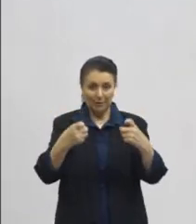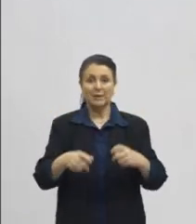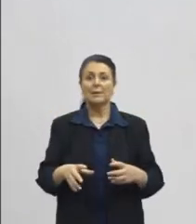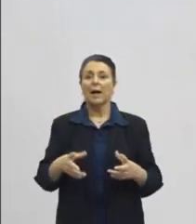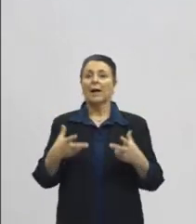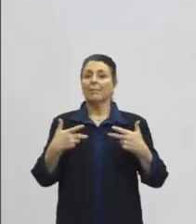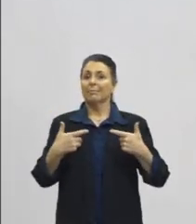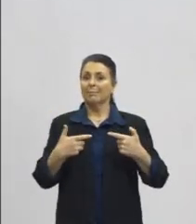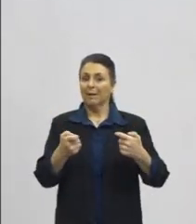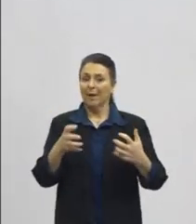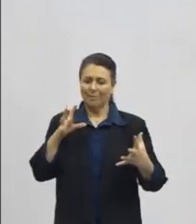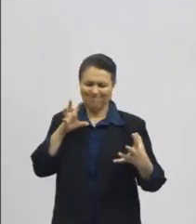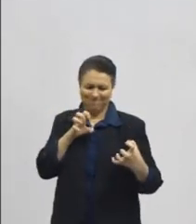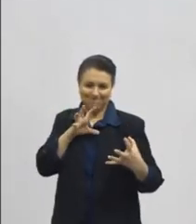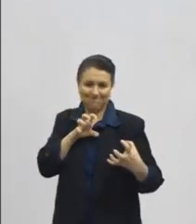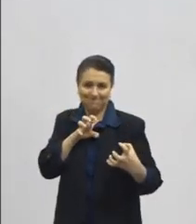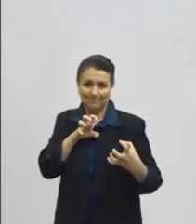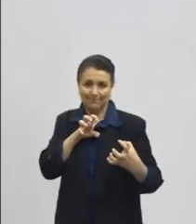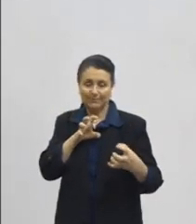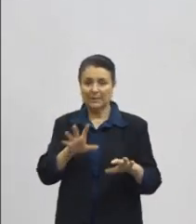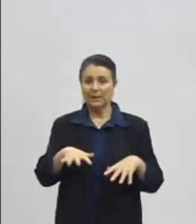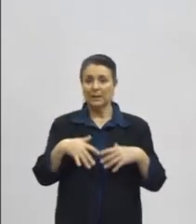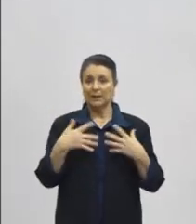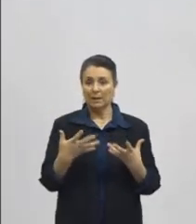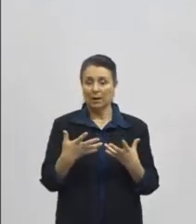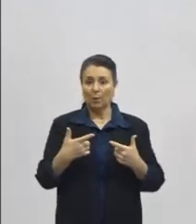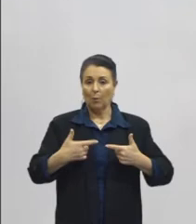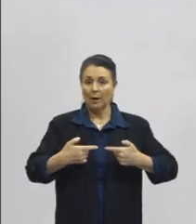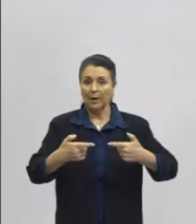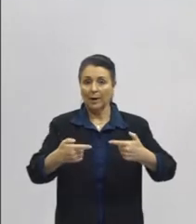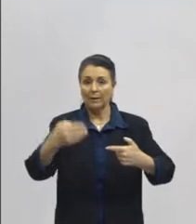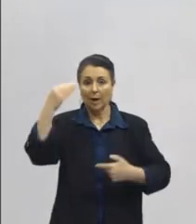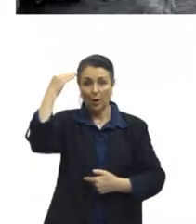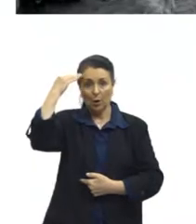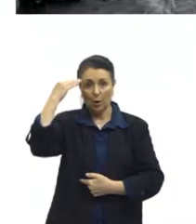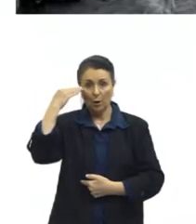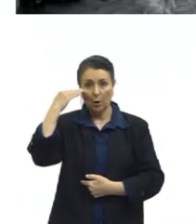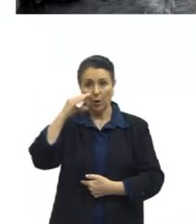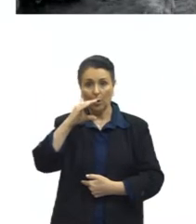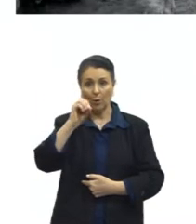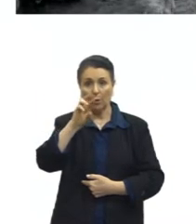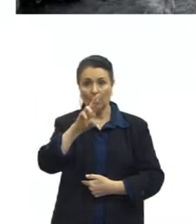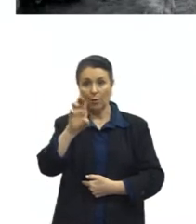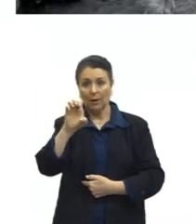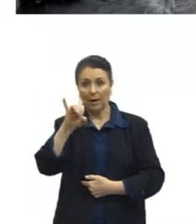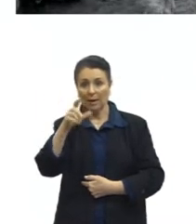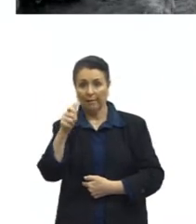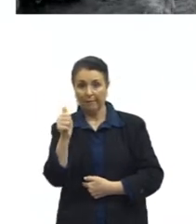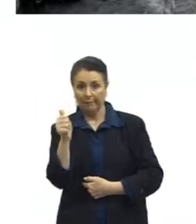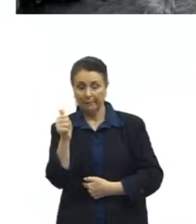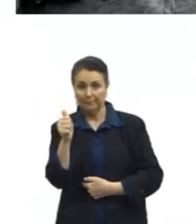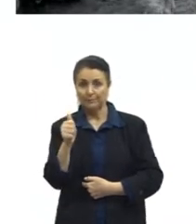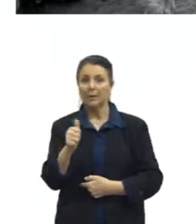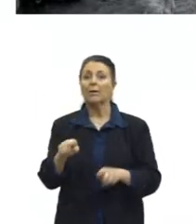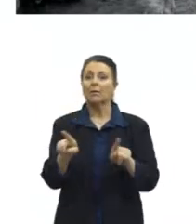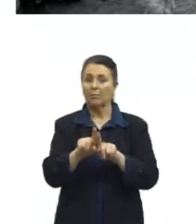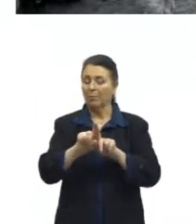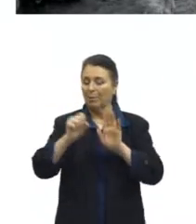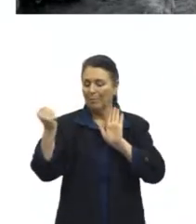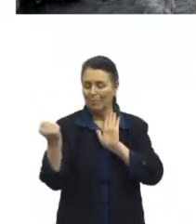Fria aqui então a guerra da Coreia a Coreia ficou muito marcada